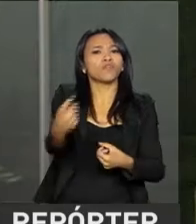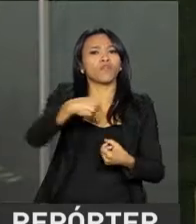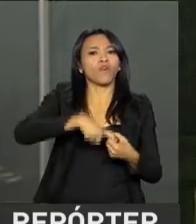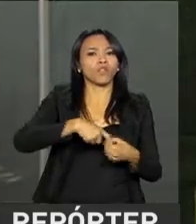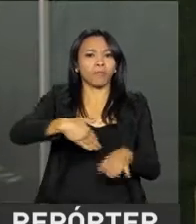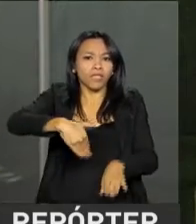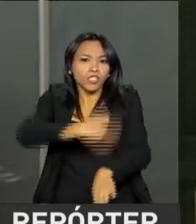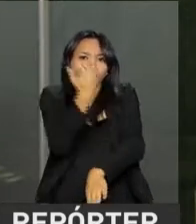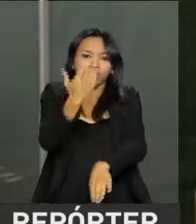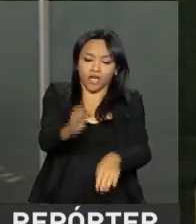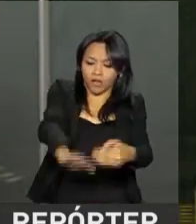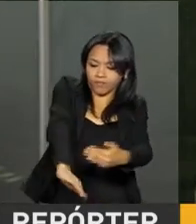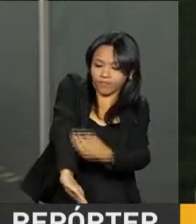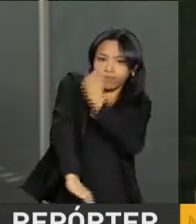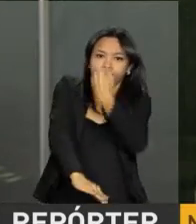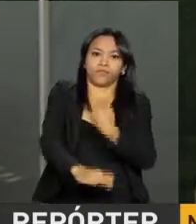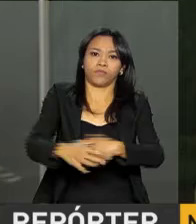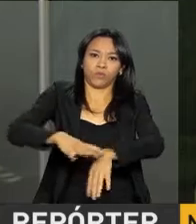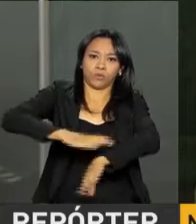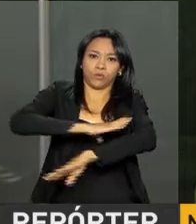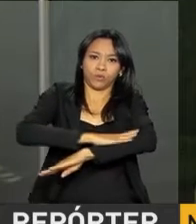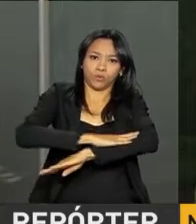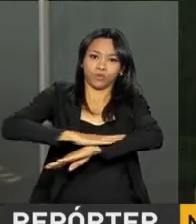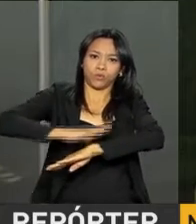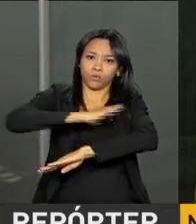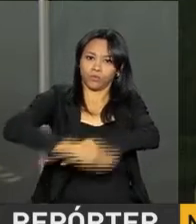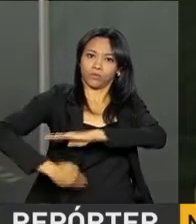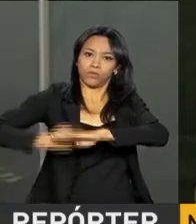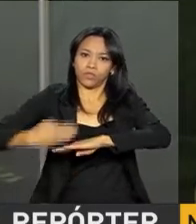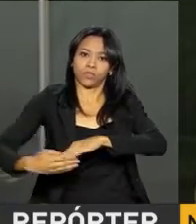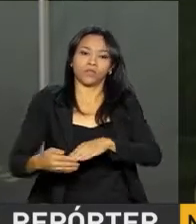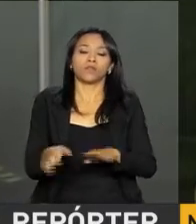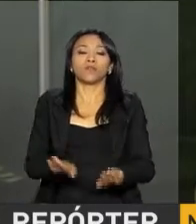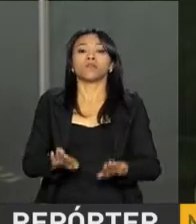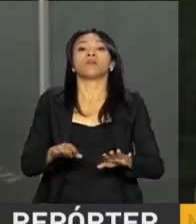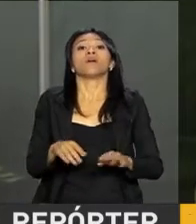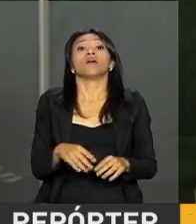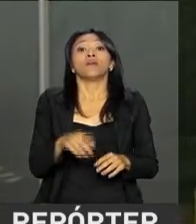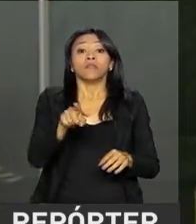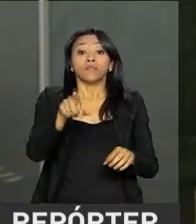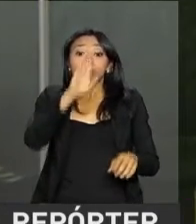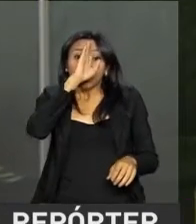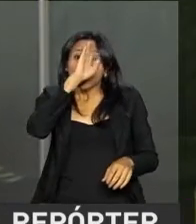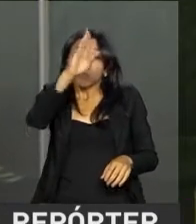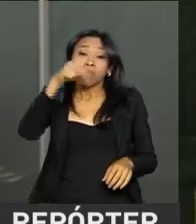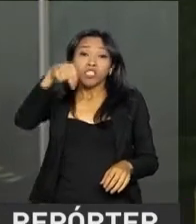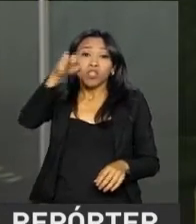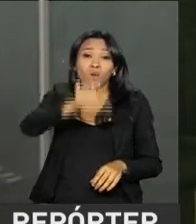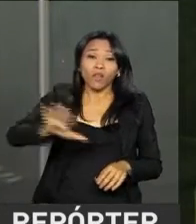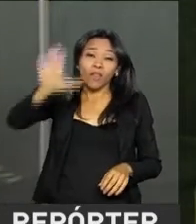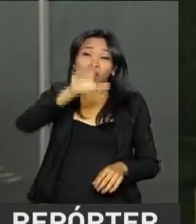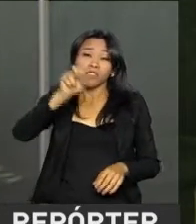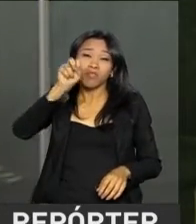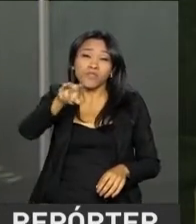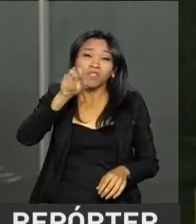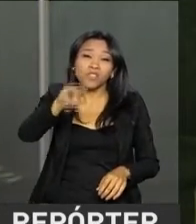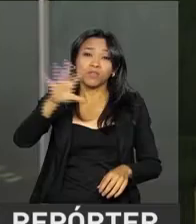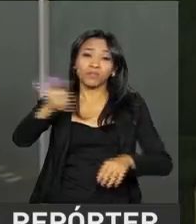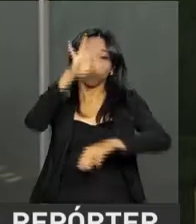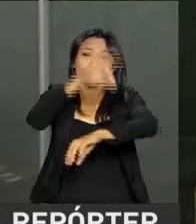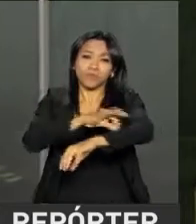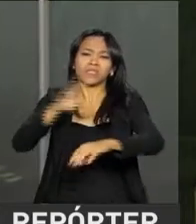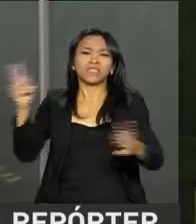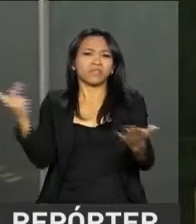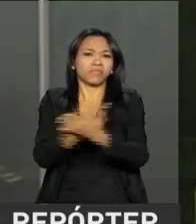Em 2015, o Brasil registrou um surto do vírus Zika, principalmente na região Nordeste. A infecção em mulheres grávidas pode